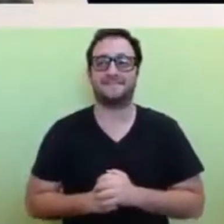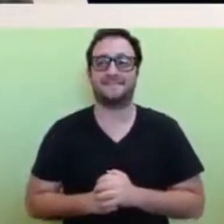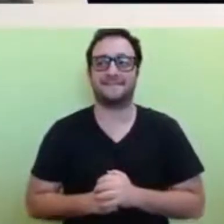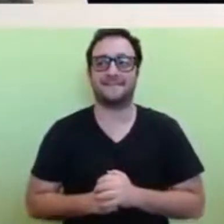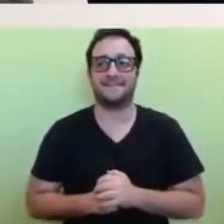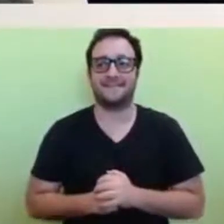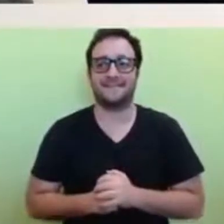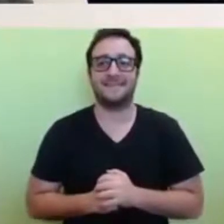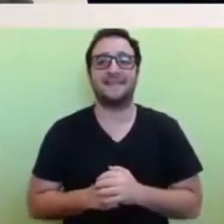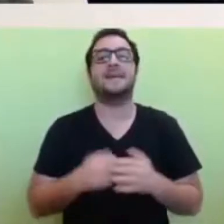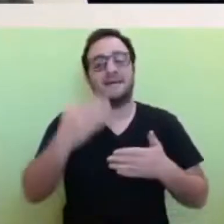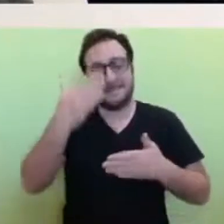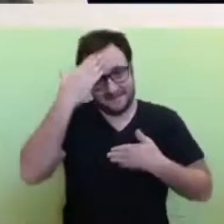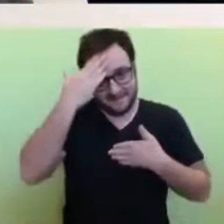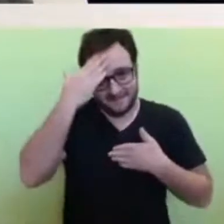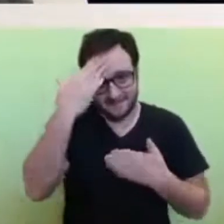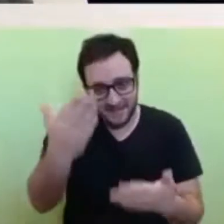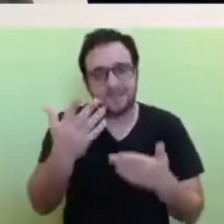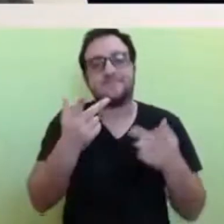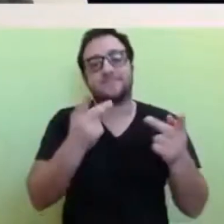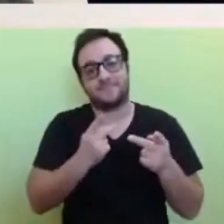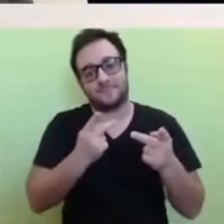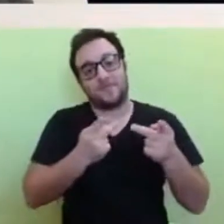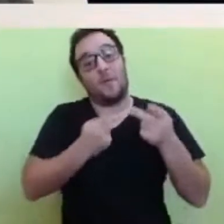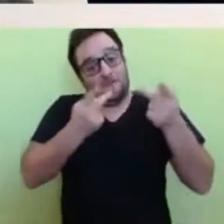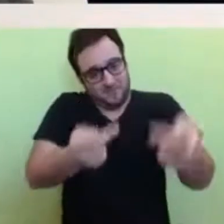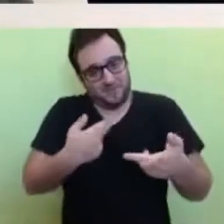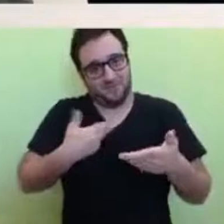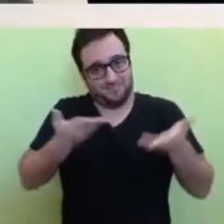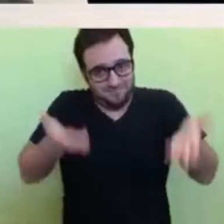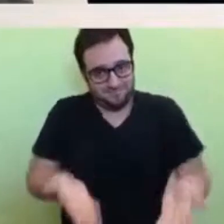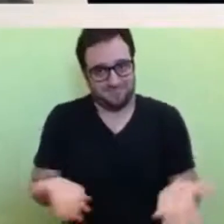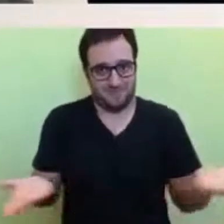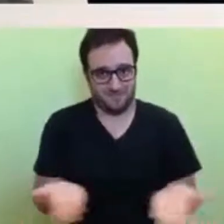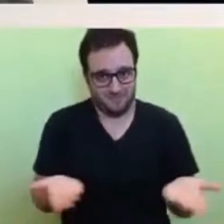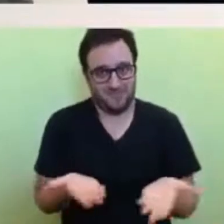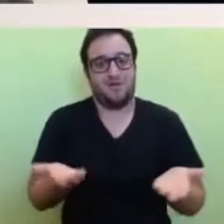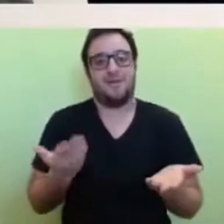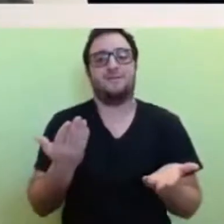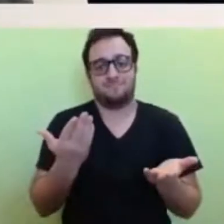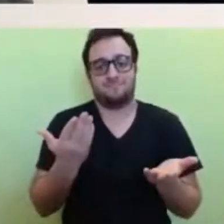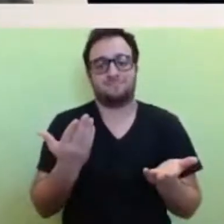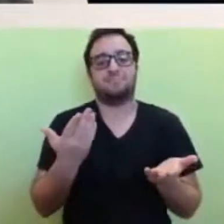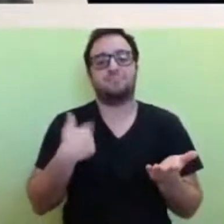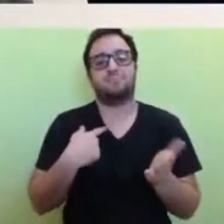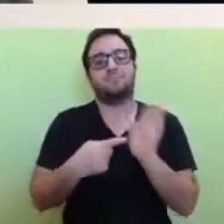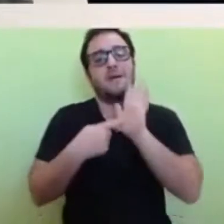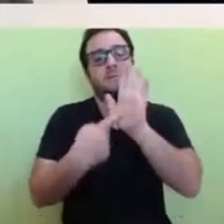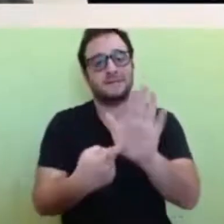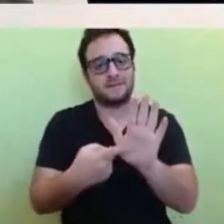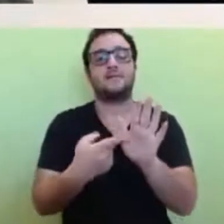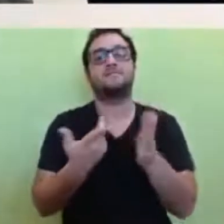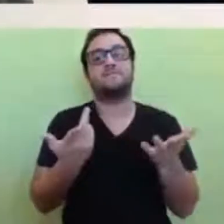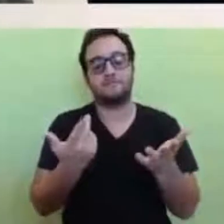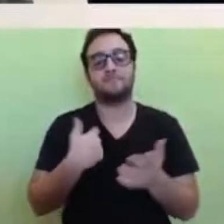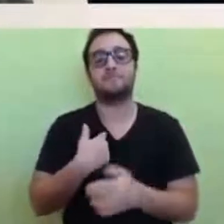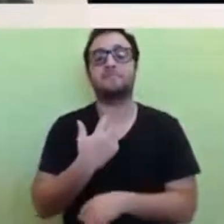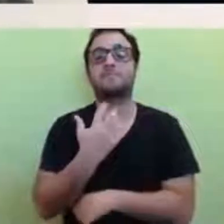Primeiro, obrigado pelo convite de estar aqui discutindo com a Vitória e com o Arinilson sobre tradução e língua de